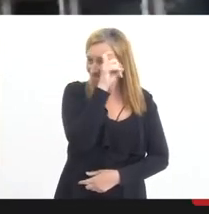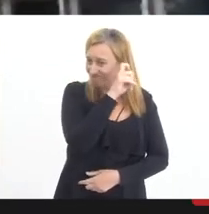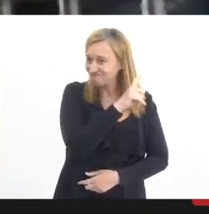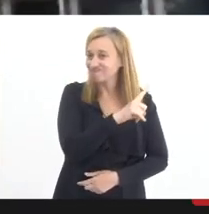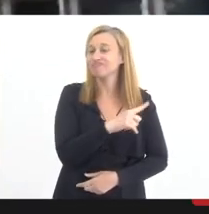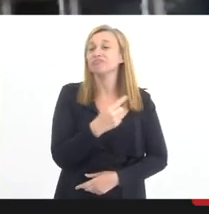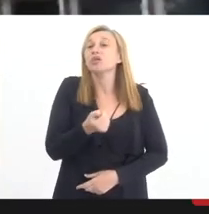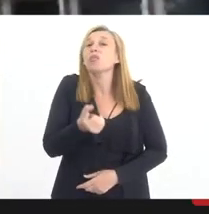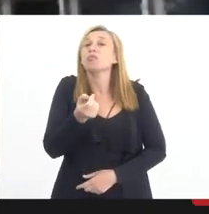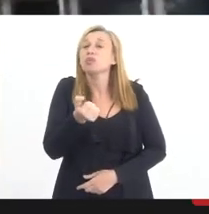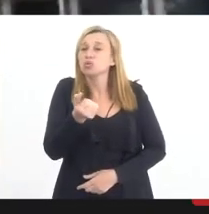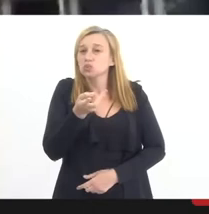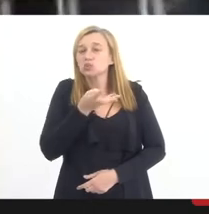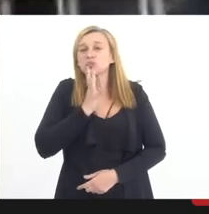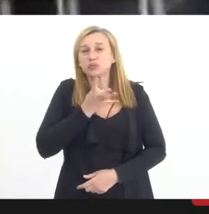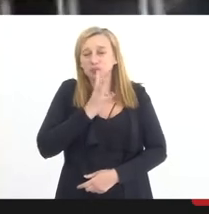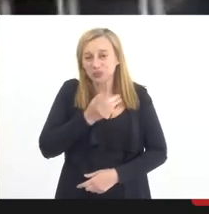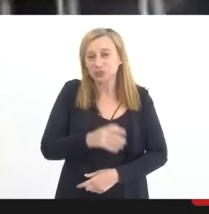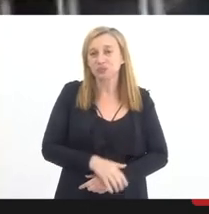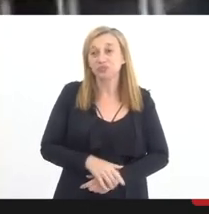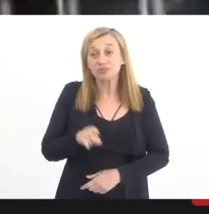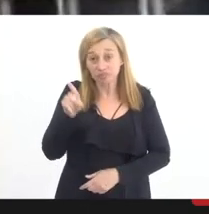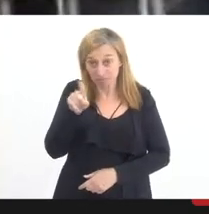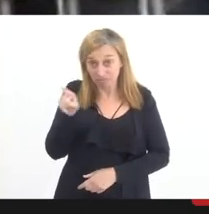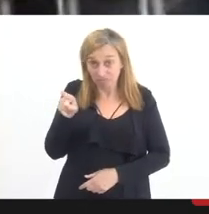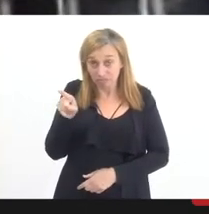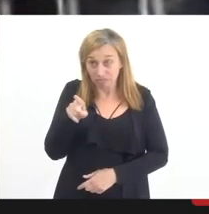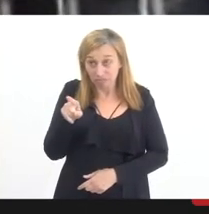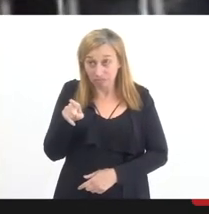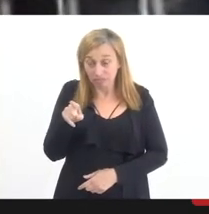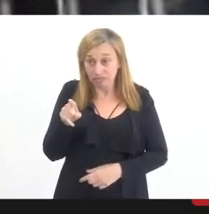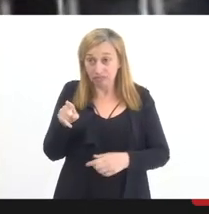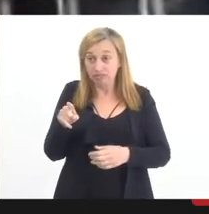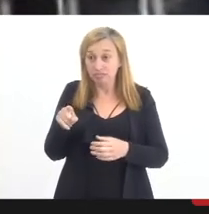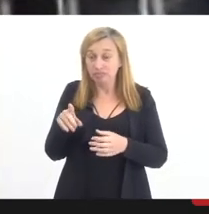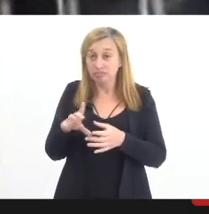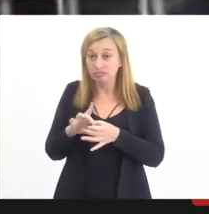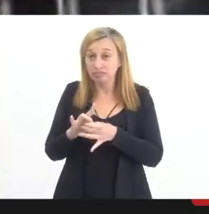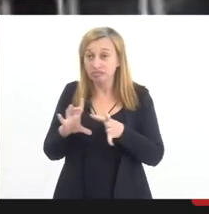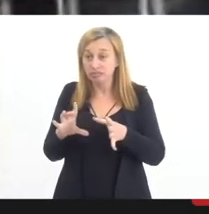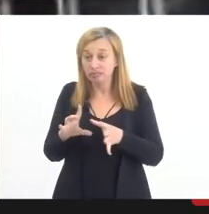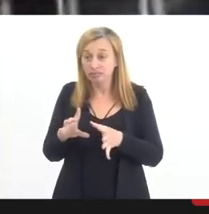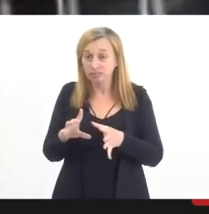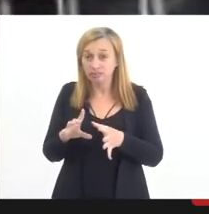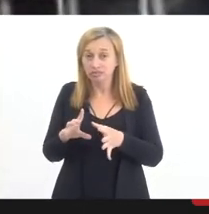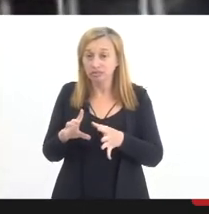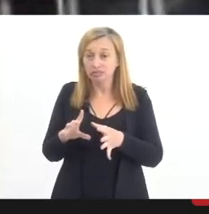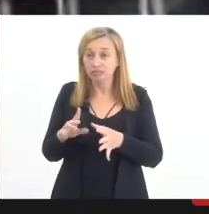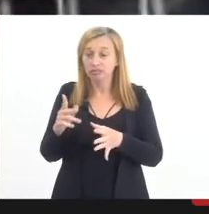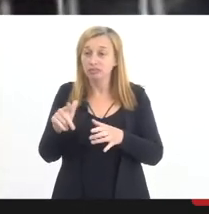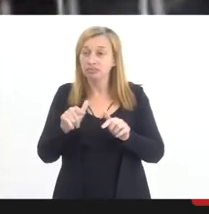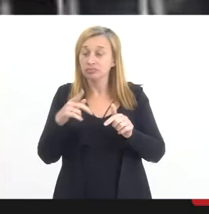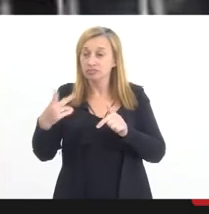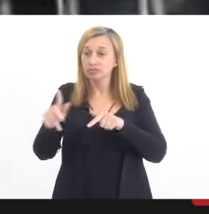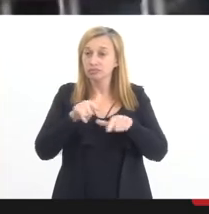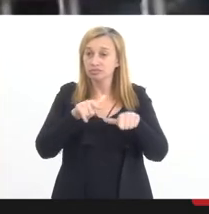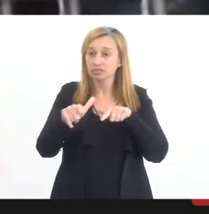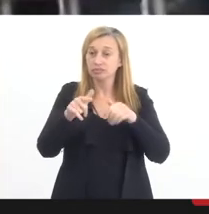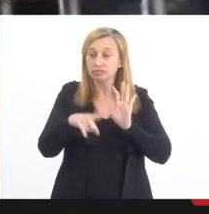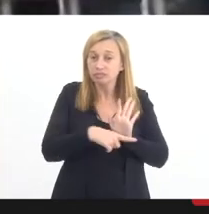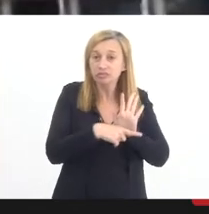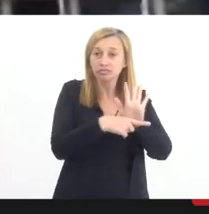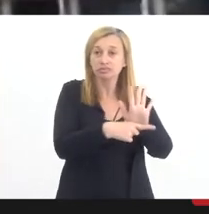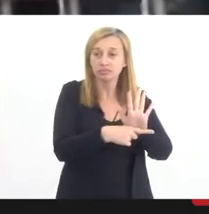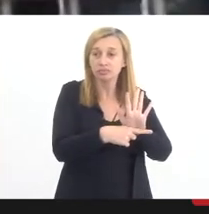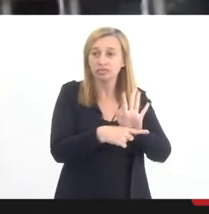pois pouquíssimos conhecem. E eles estão abrindo mão dos seus cargos para ajudar